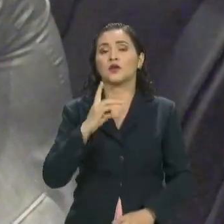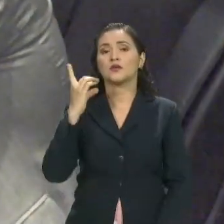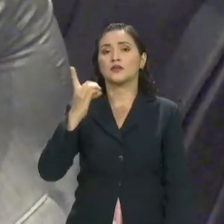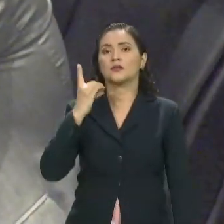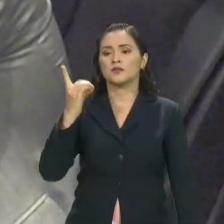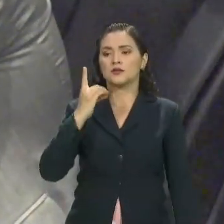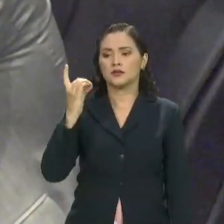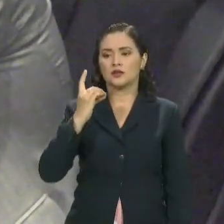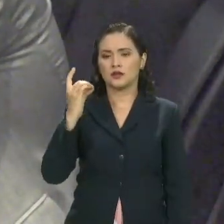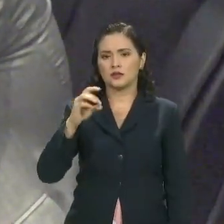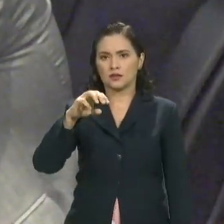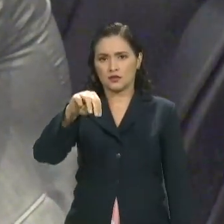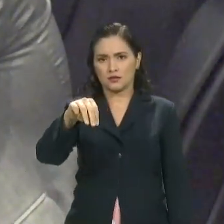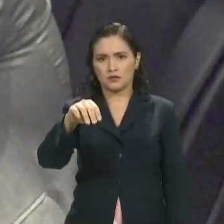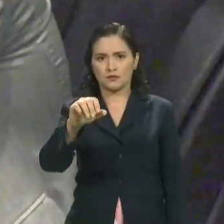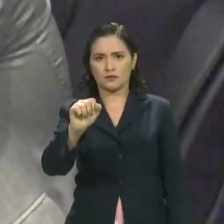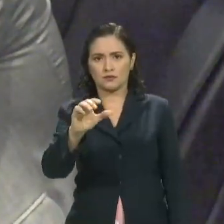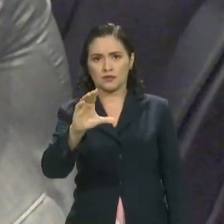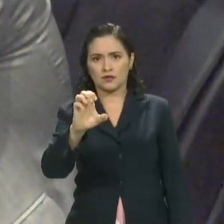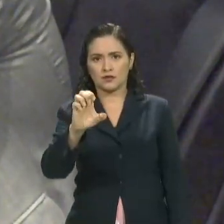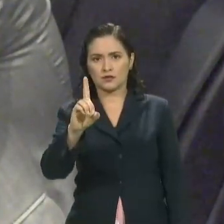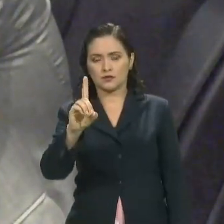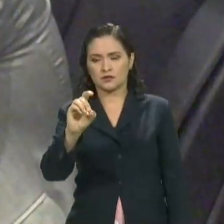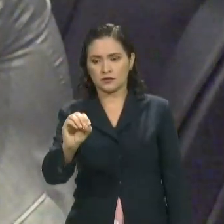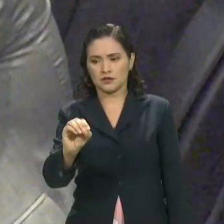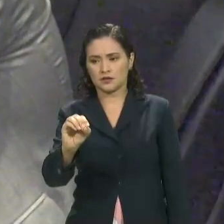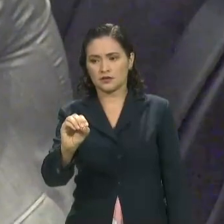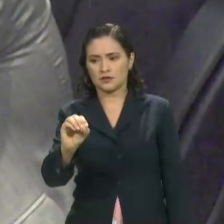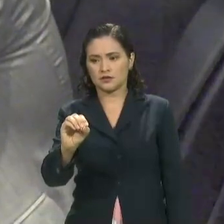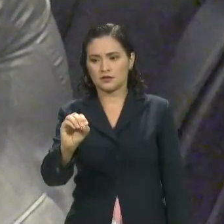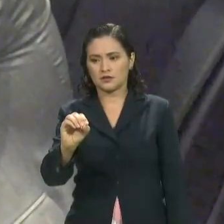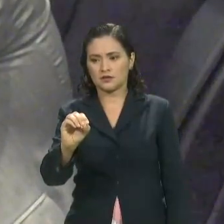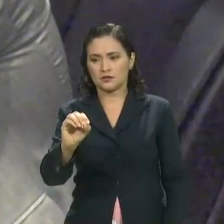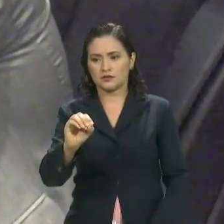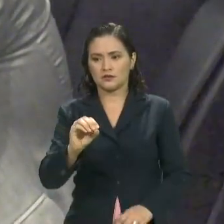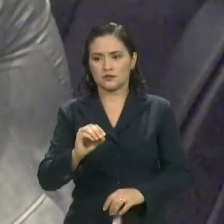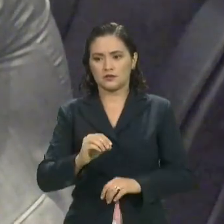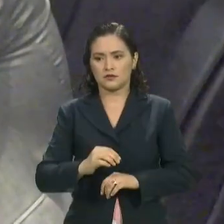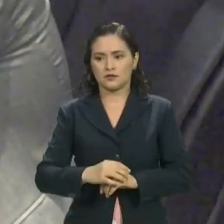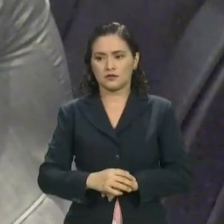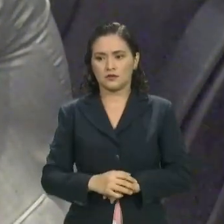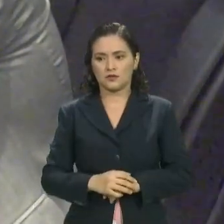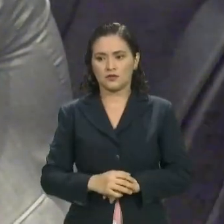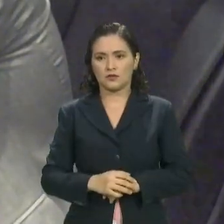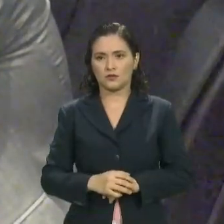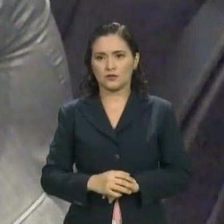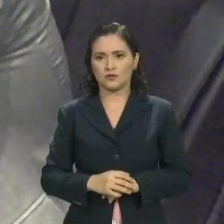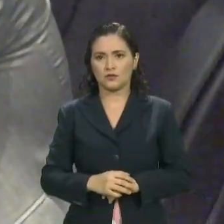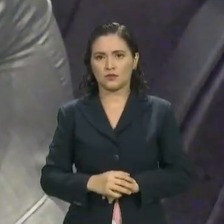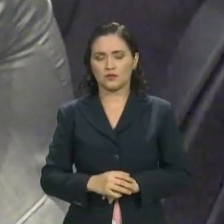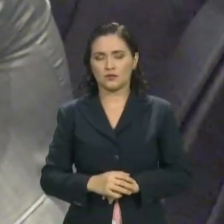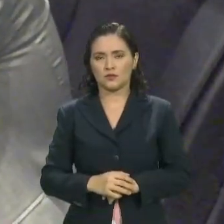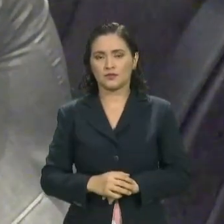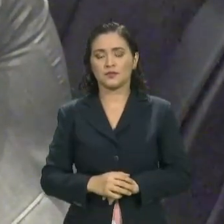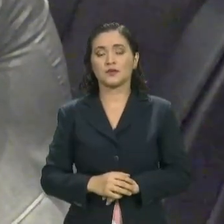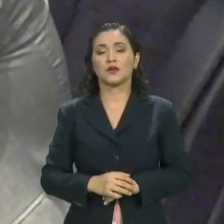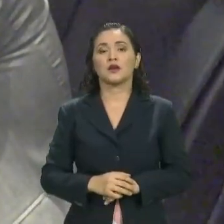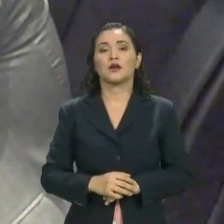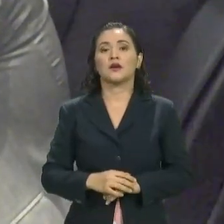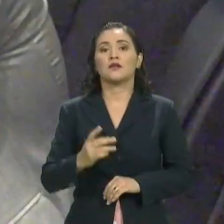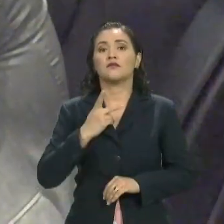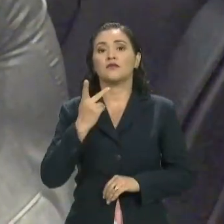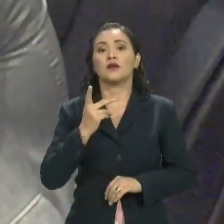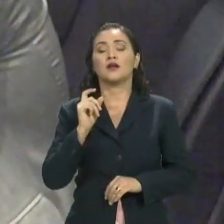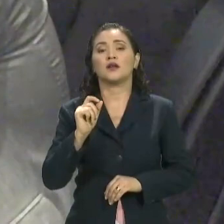da sua assinatura do bloco. Bom dia! Pode, me ajuda aqui. E por isso o Republicanos amigo, não